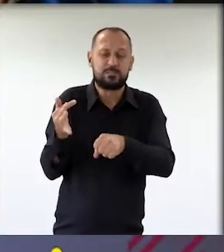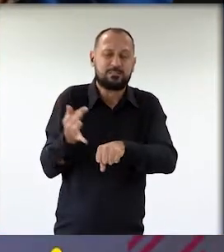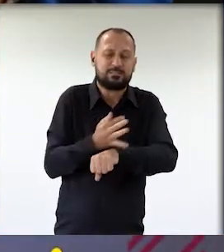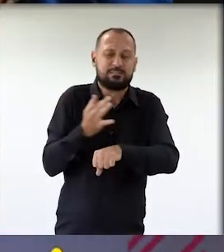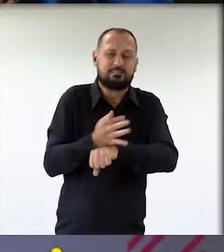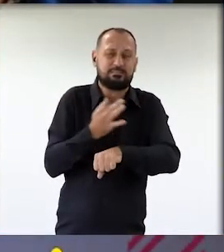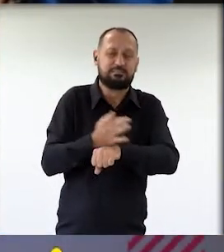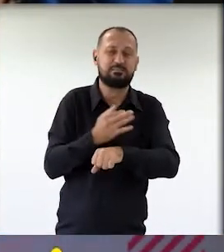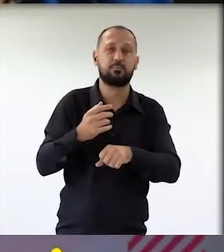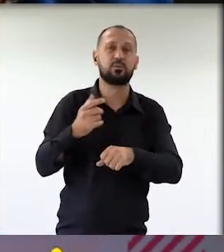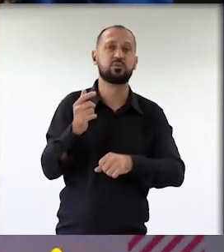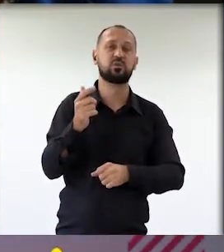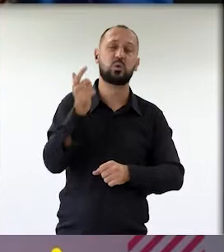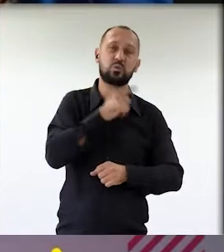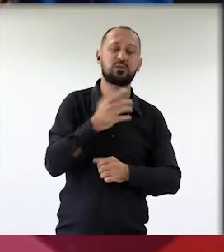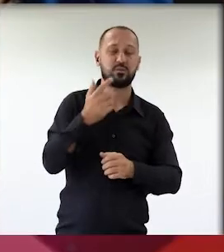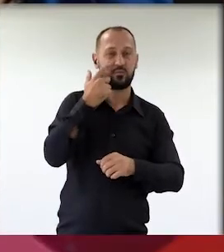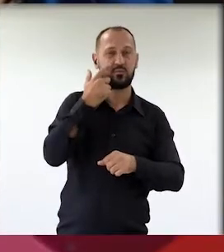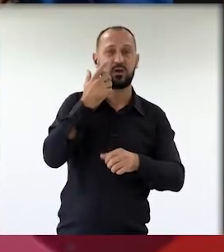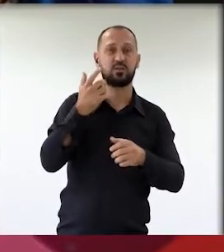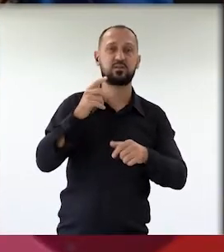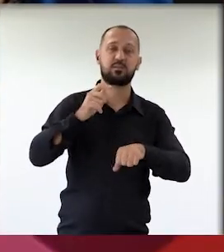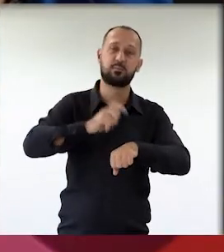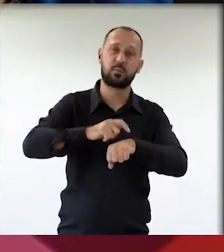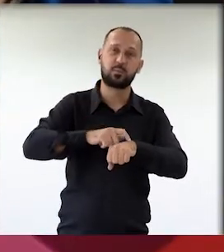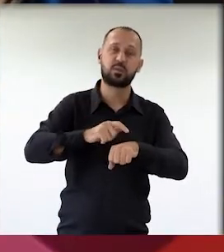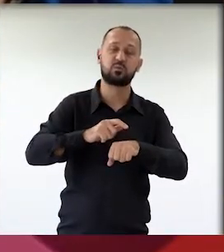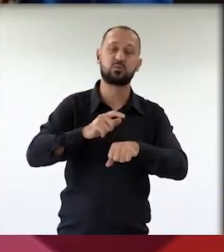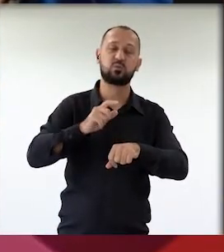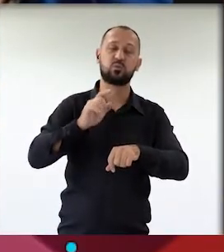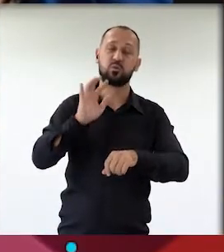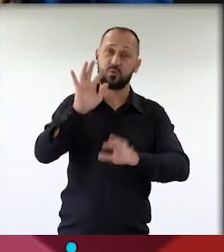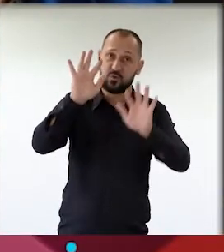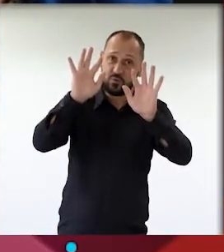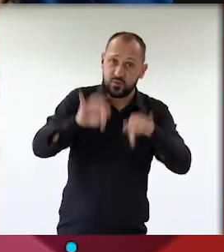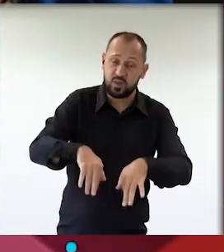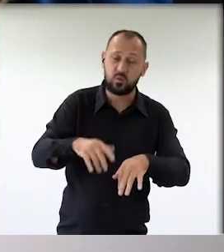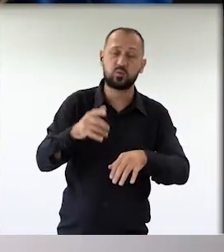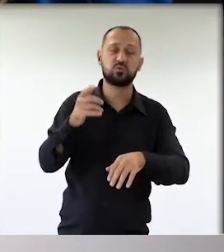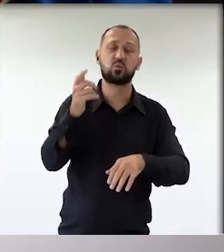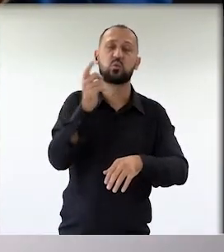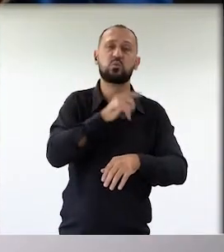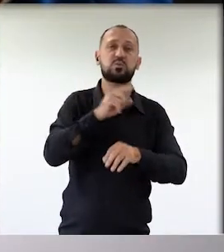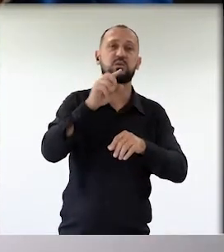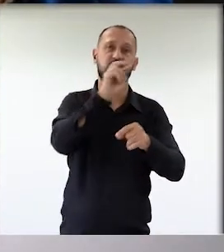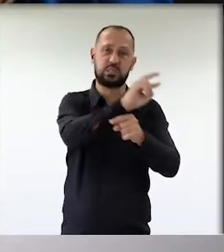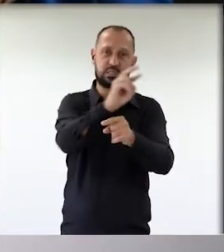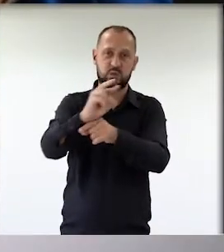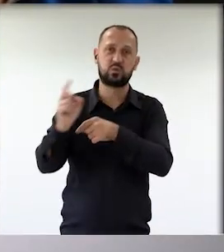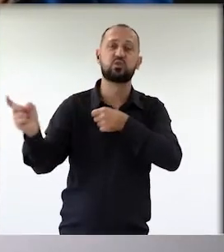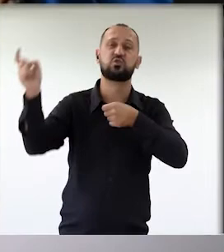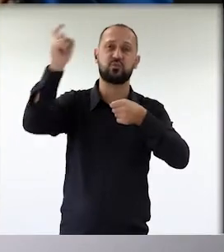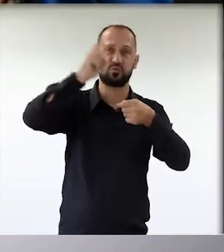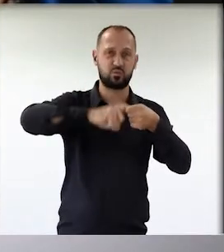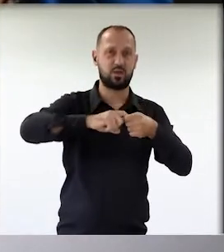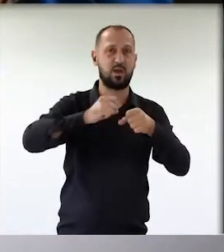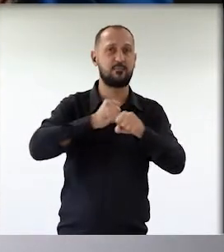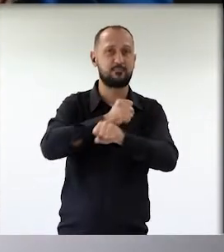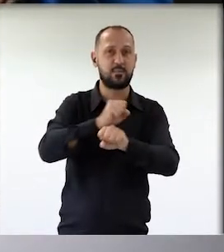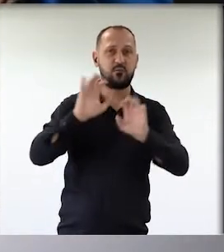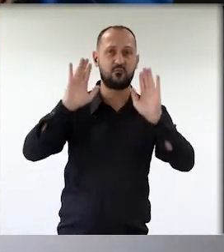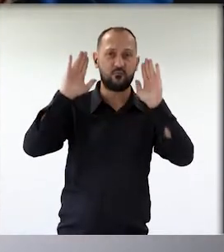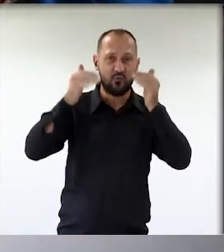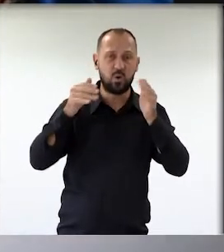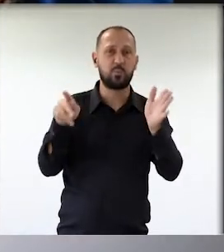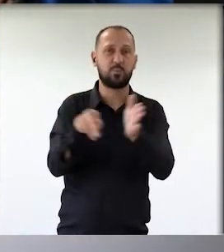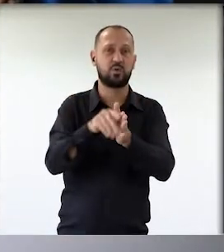para que, o quanto antes, né, que a gente tenha fim dessa situação, a gente possa retomar esses cuidados